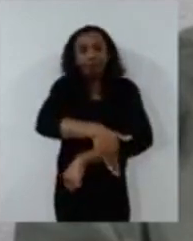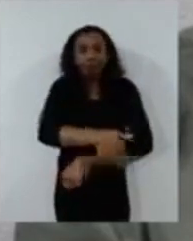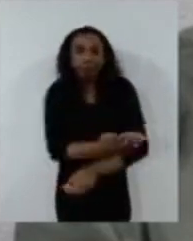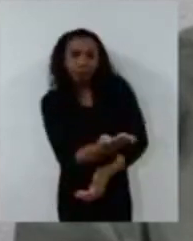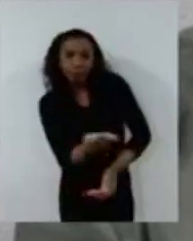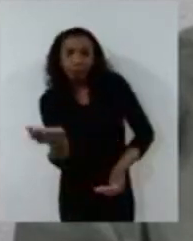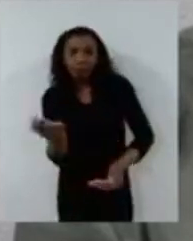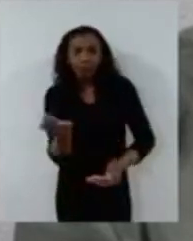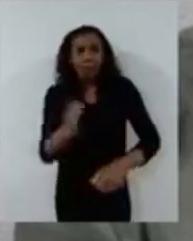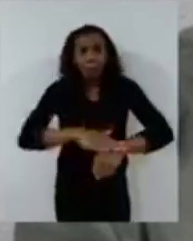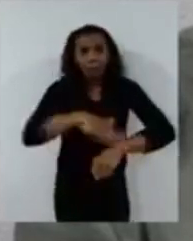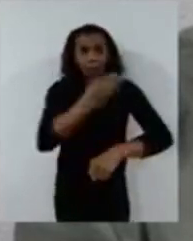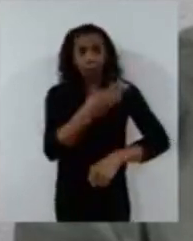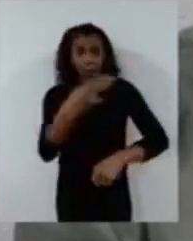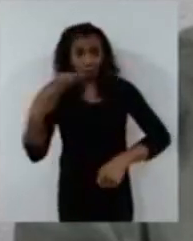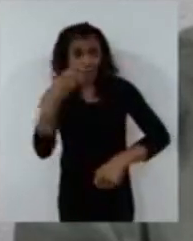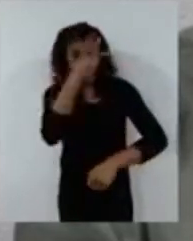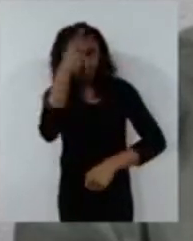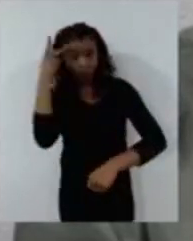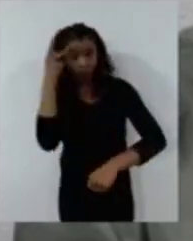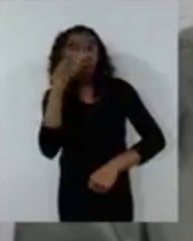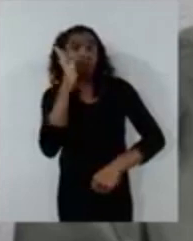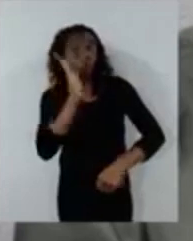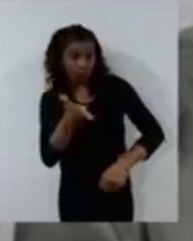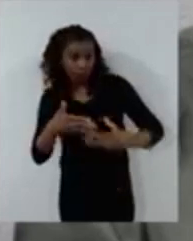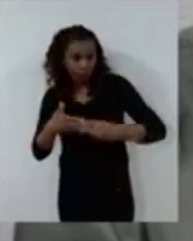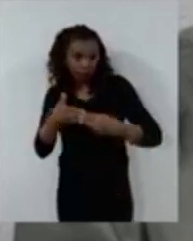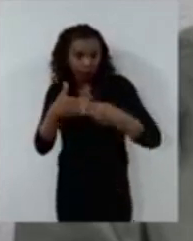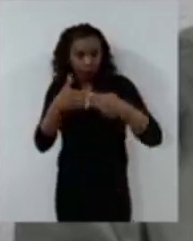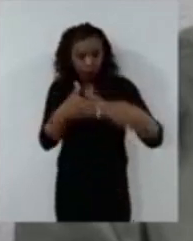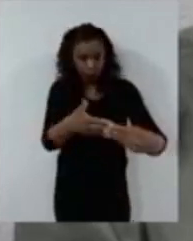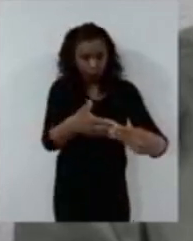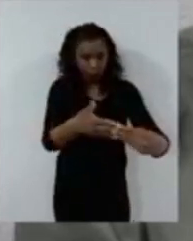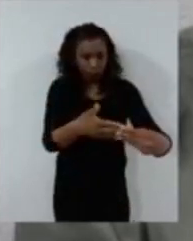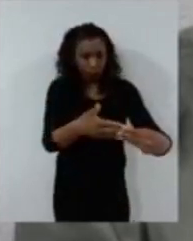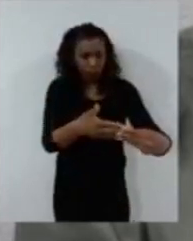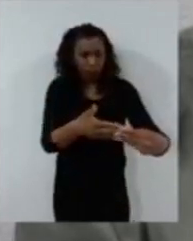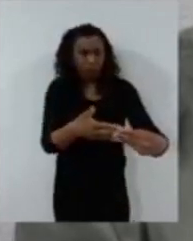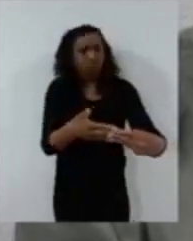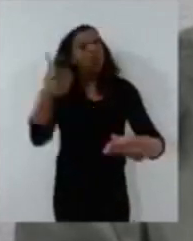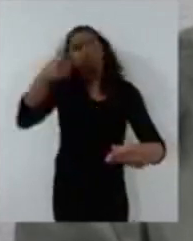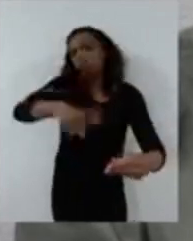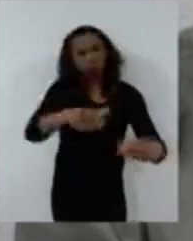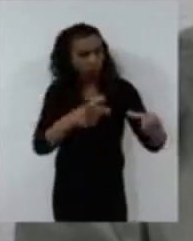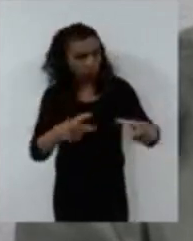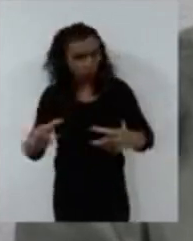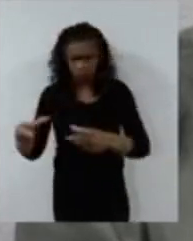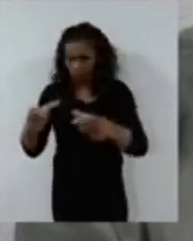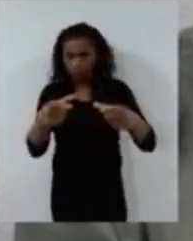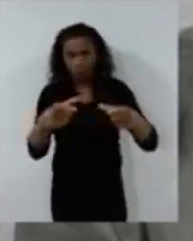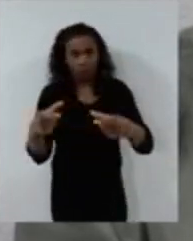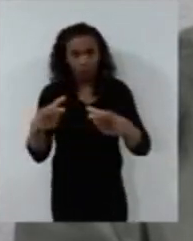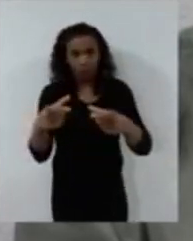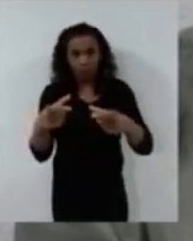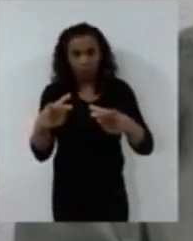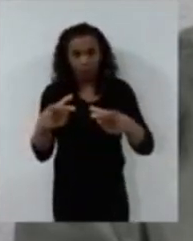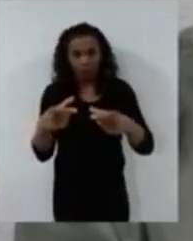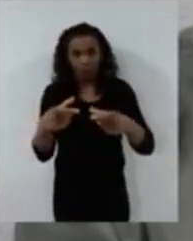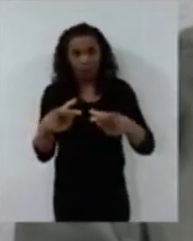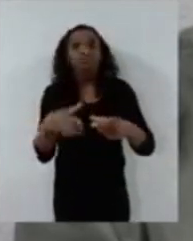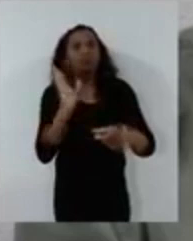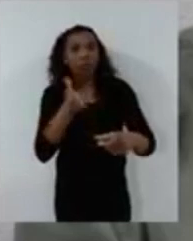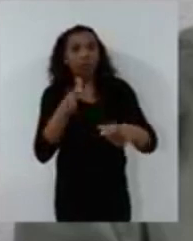de 33 pessoas já foram encaminhadas para diversos setores, como eu já disse na live de